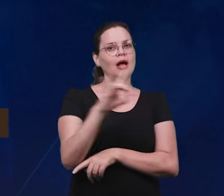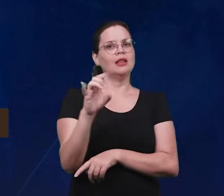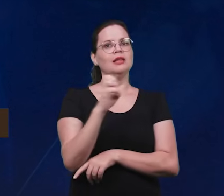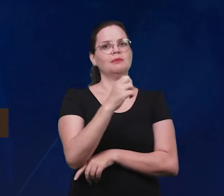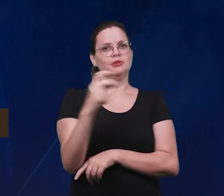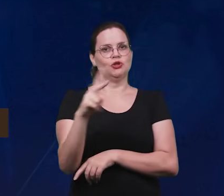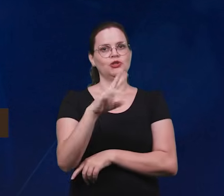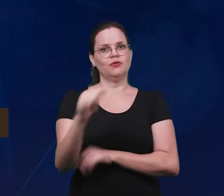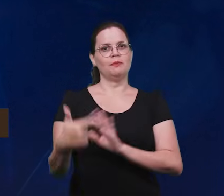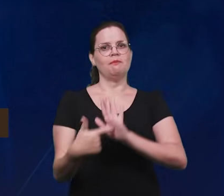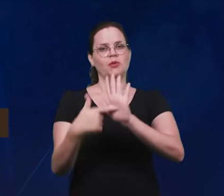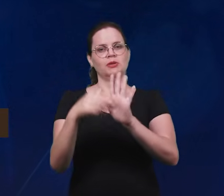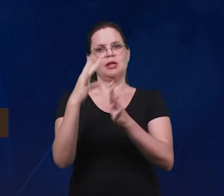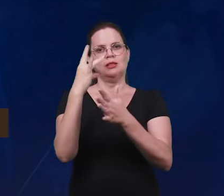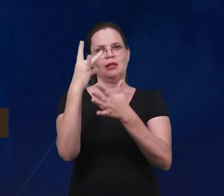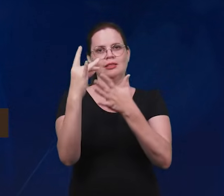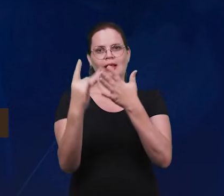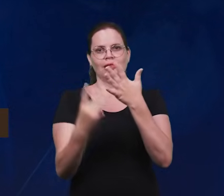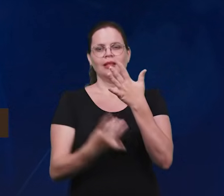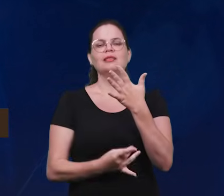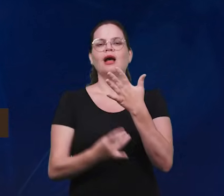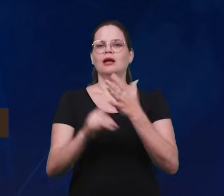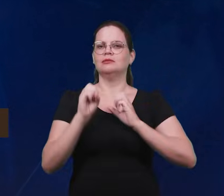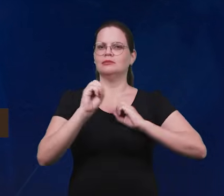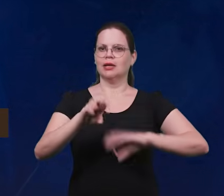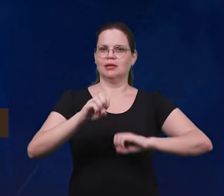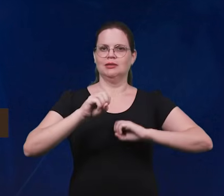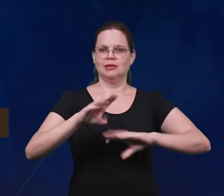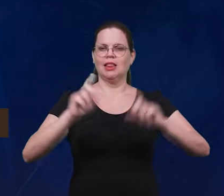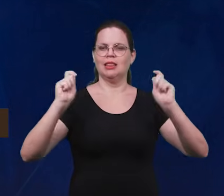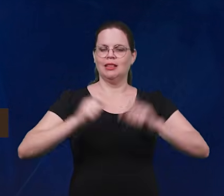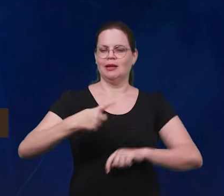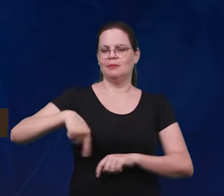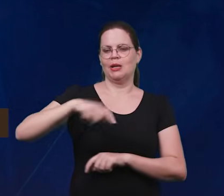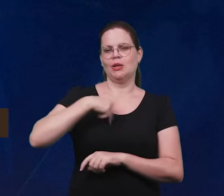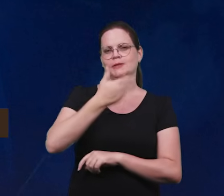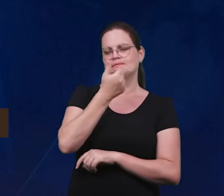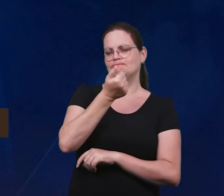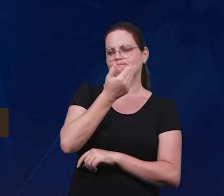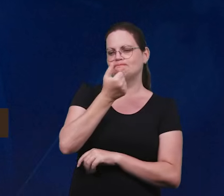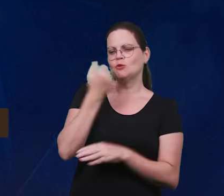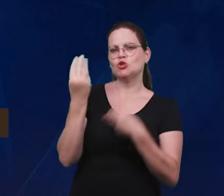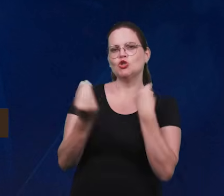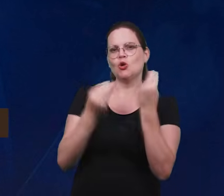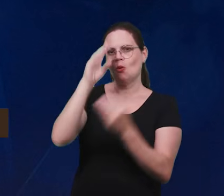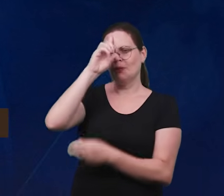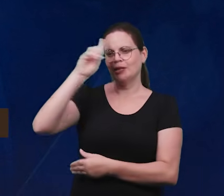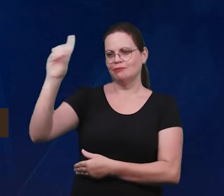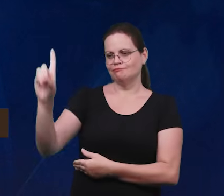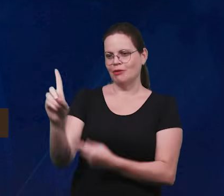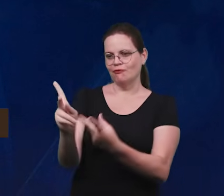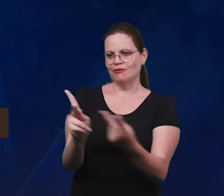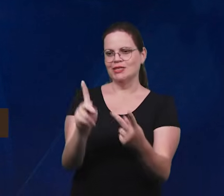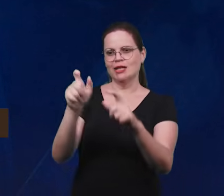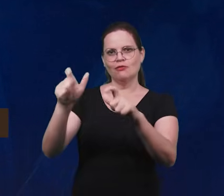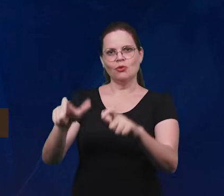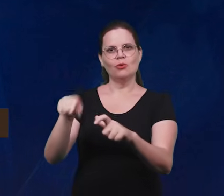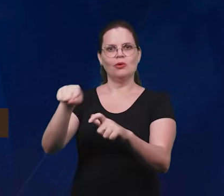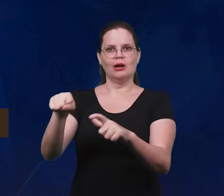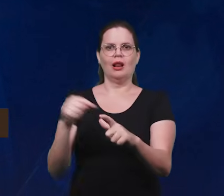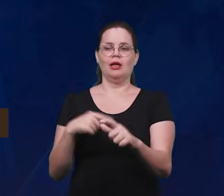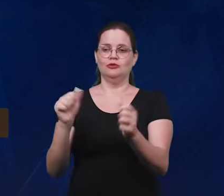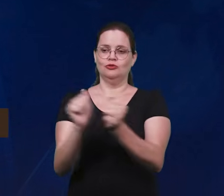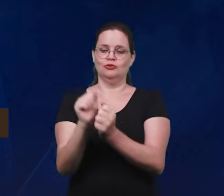haverá ali uma preciosa lição que será extraída da presença de Deus com seu povo até